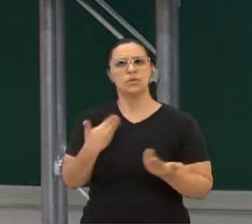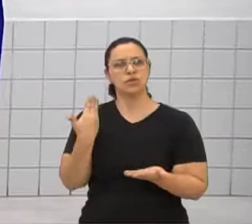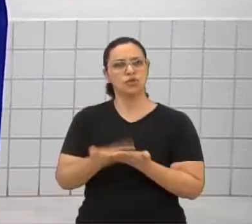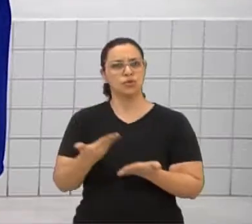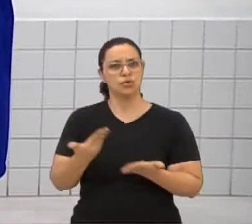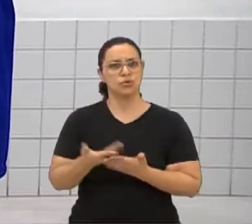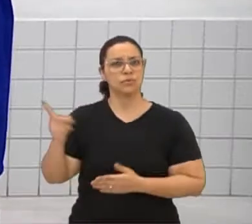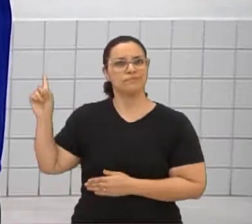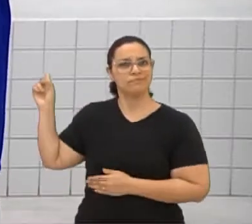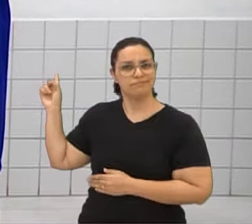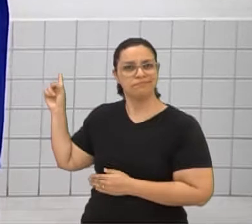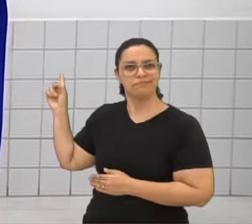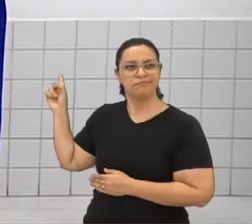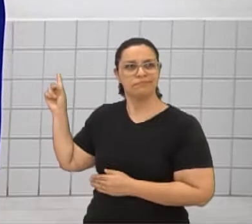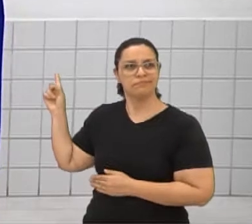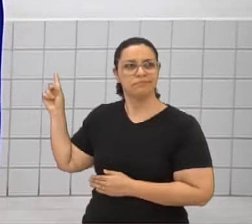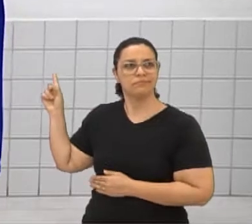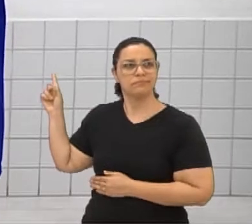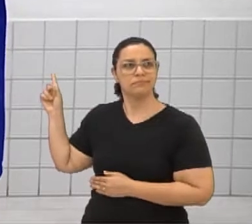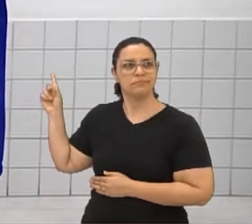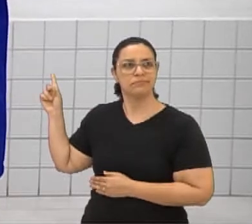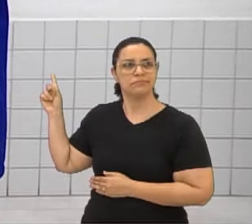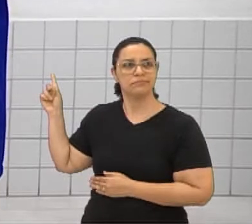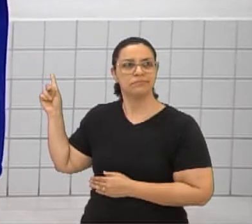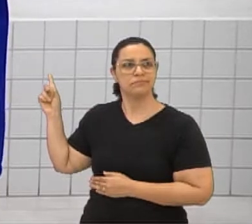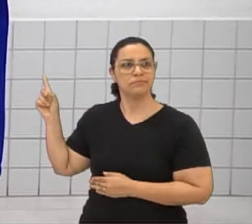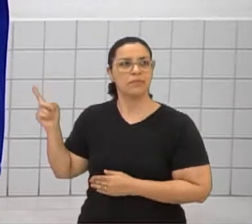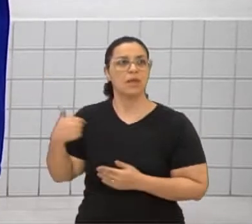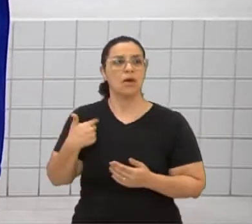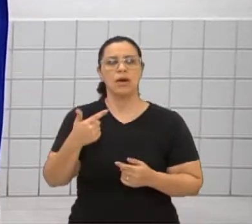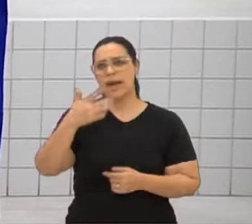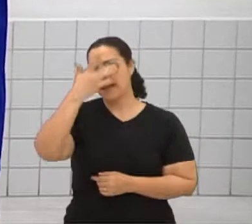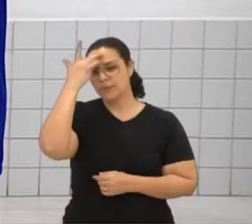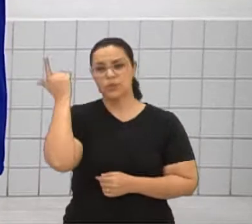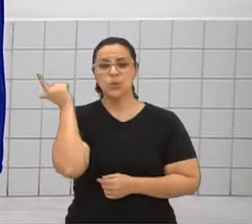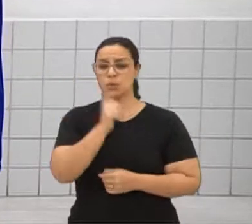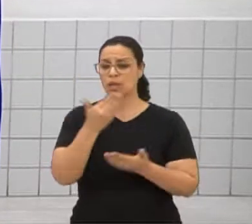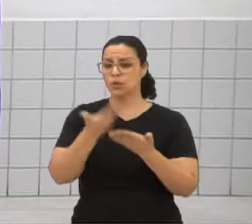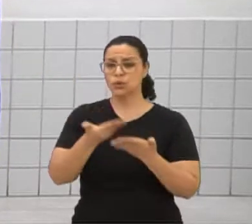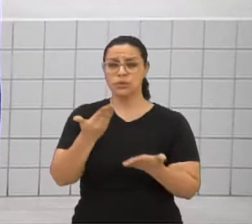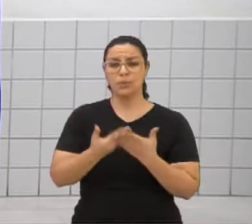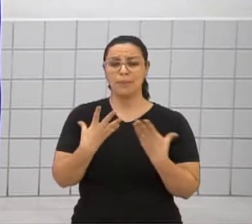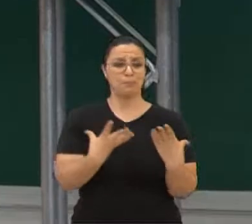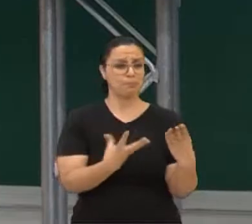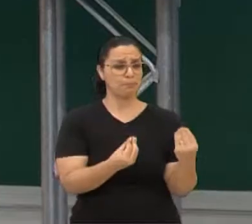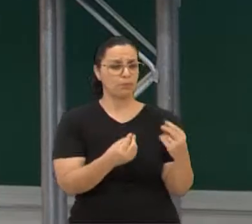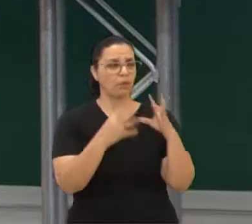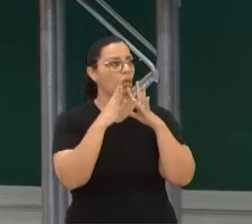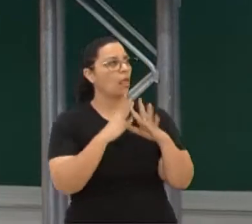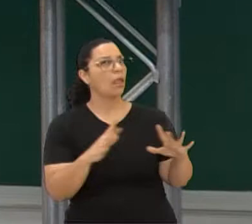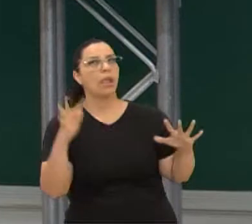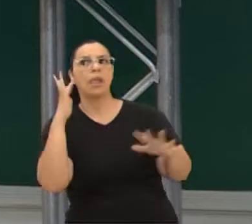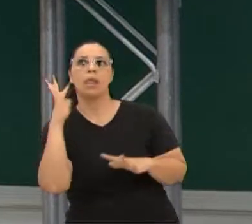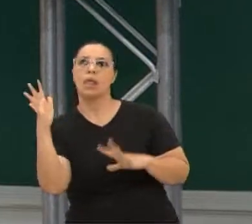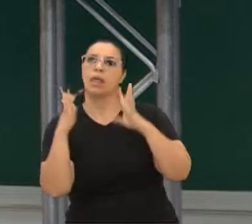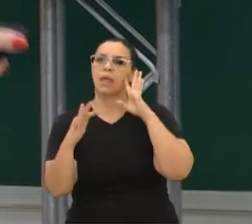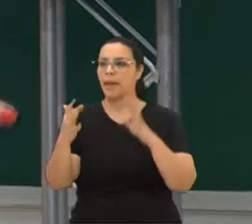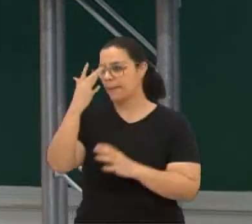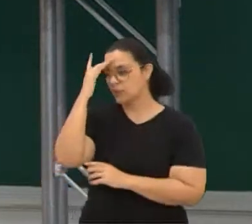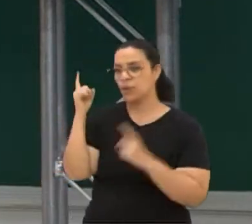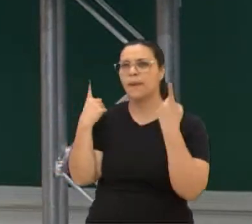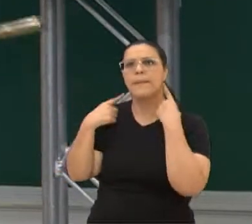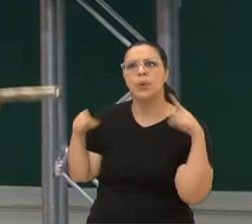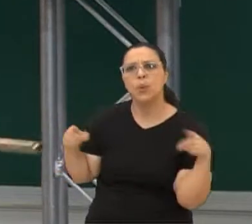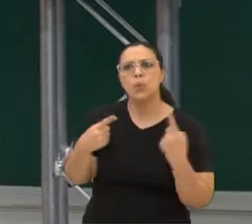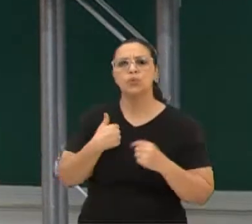sangue Now there are two mera distracção usar vão rir Então essa pessoa não consegue estudar têm muitas Estações né Pode ser que uma pessoa